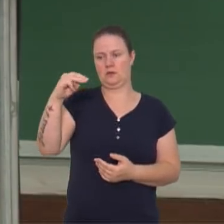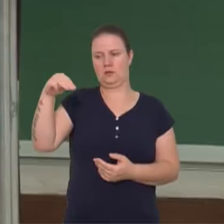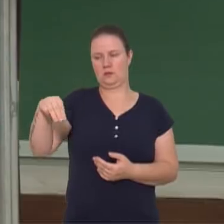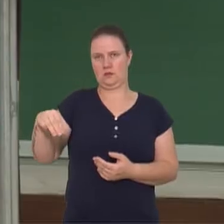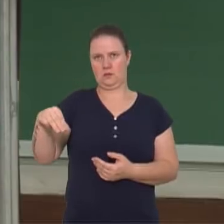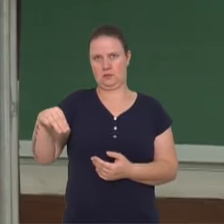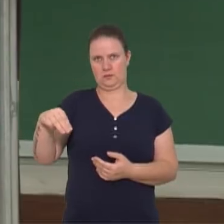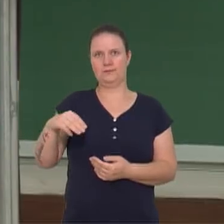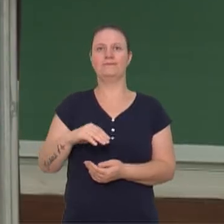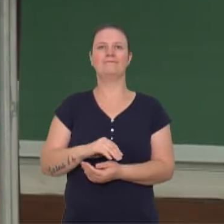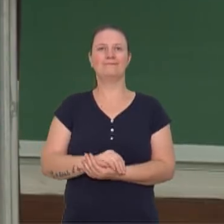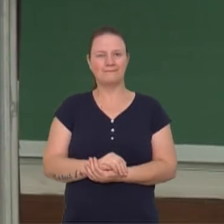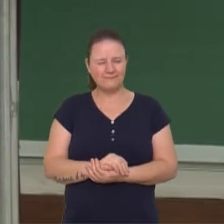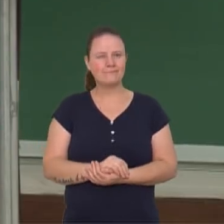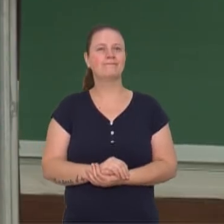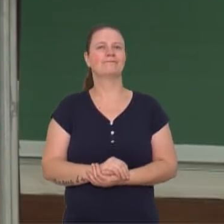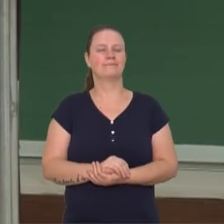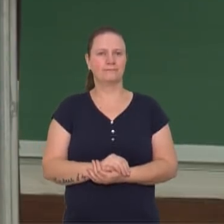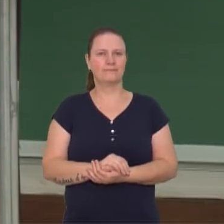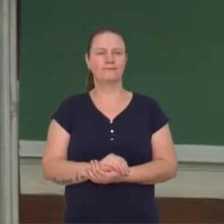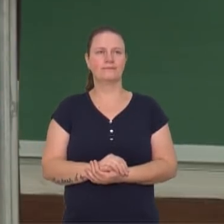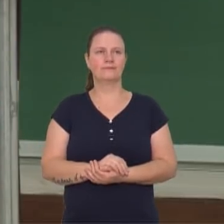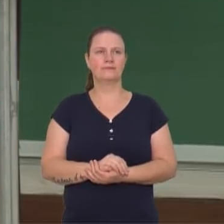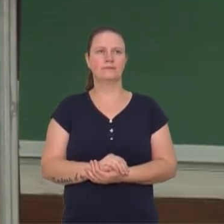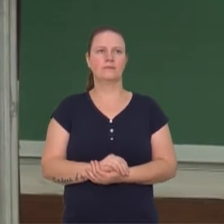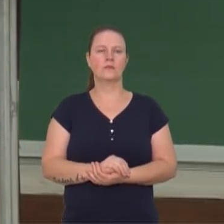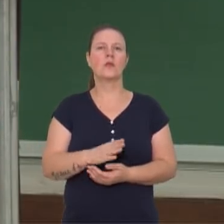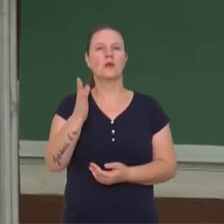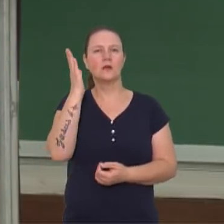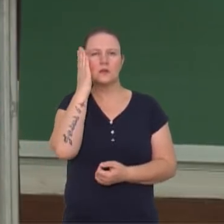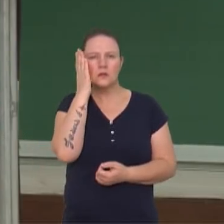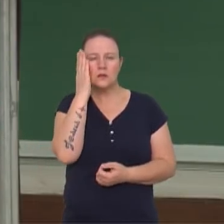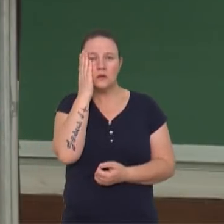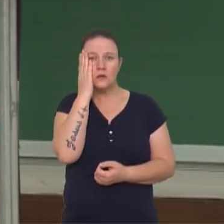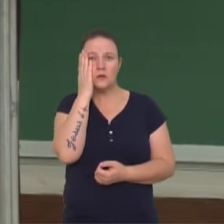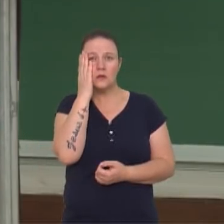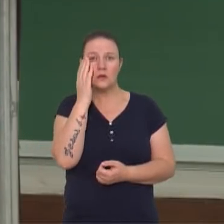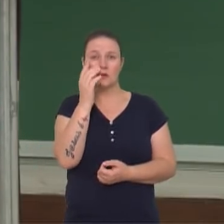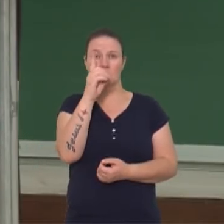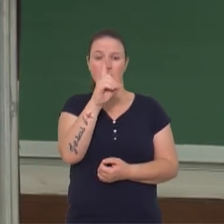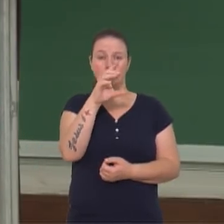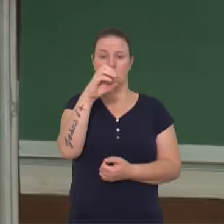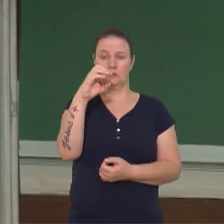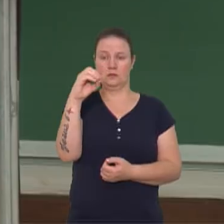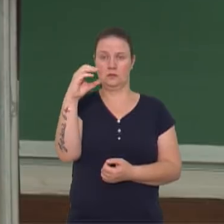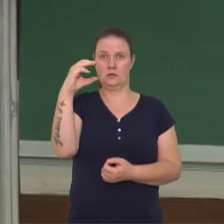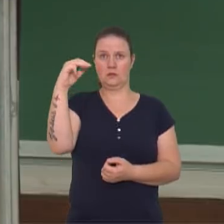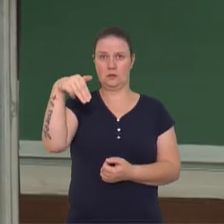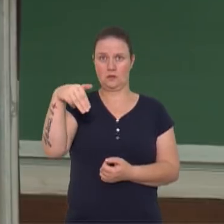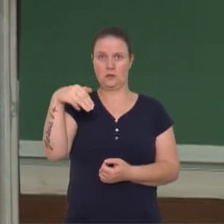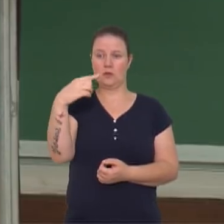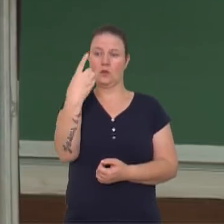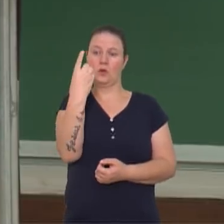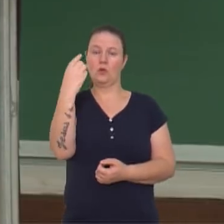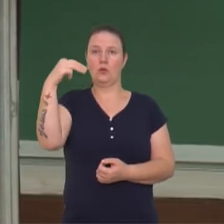369 é o quê? Centímetro. Mas eu sei que 100 centímetros é 1